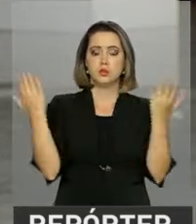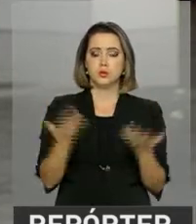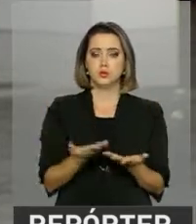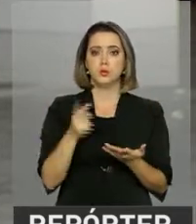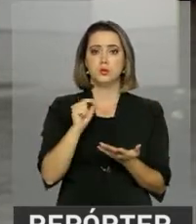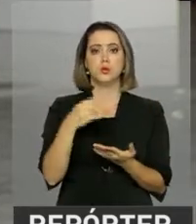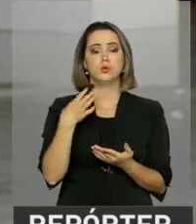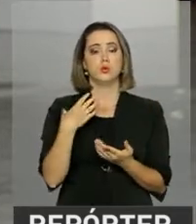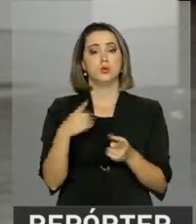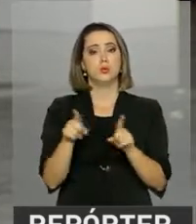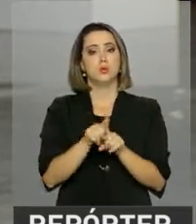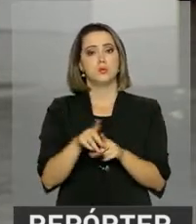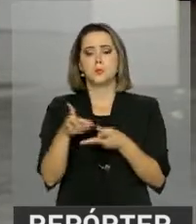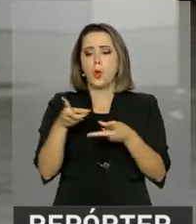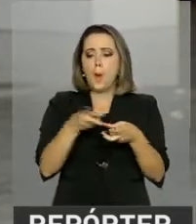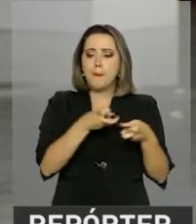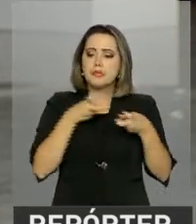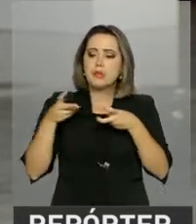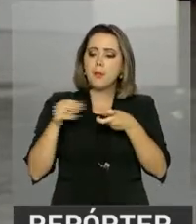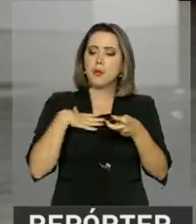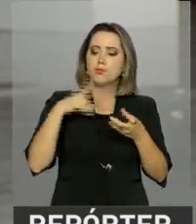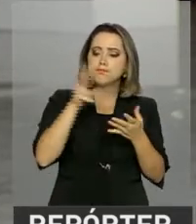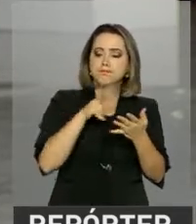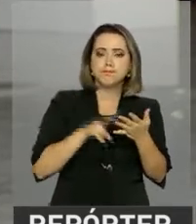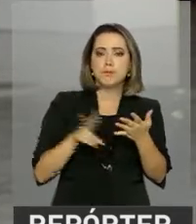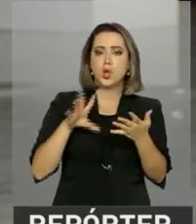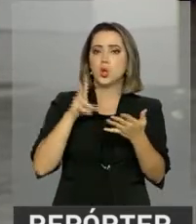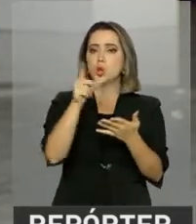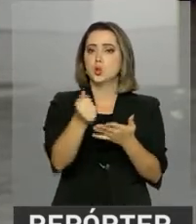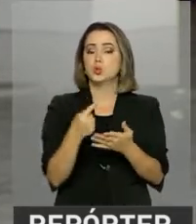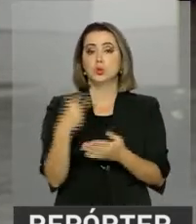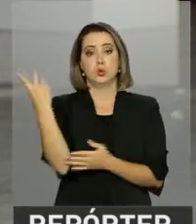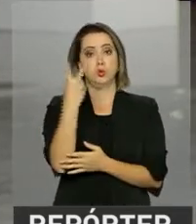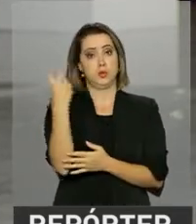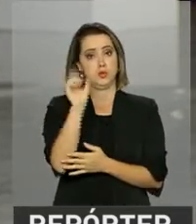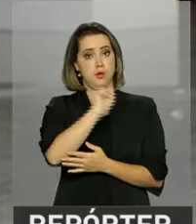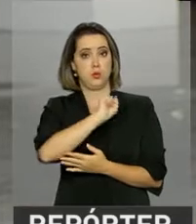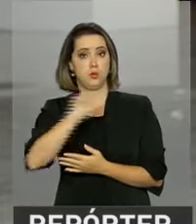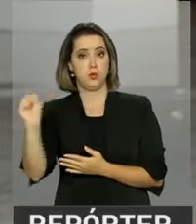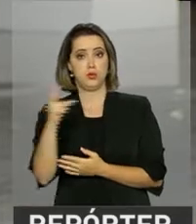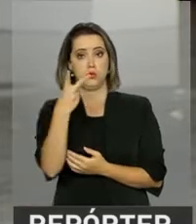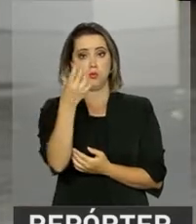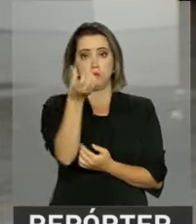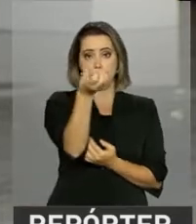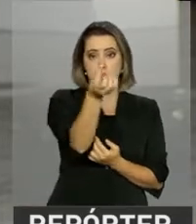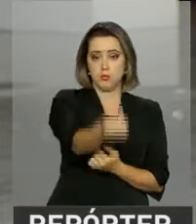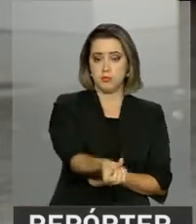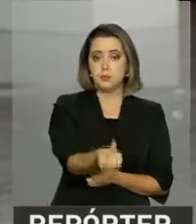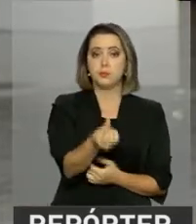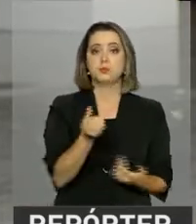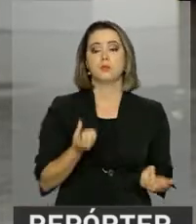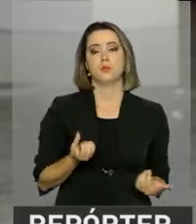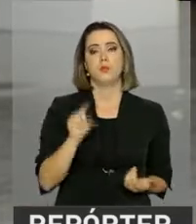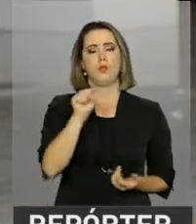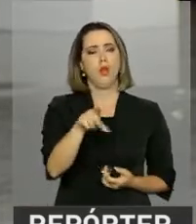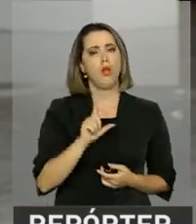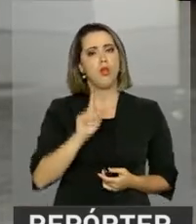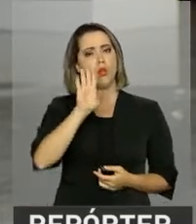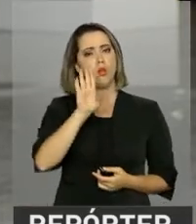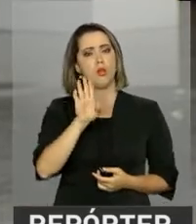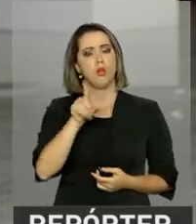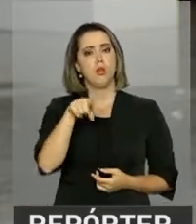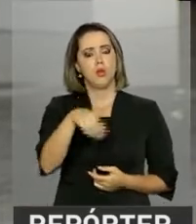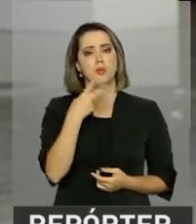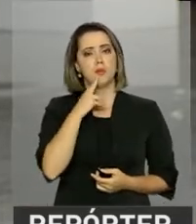fez uma análise do sistema financeiro nacional no segundo semestre de 2016 e uma das